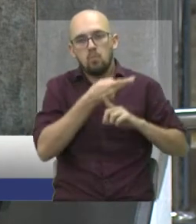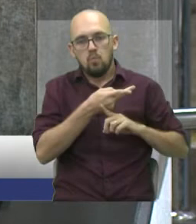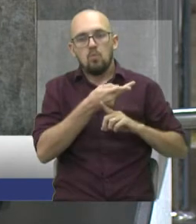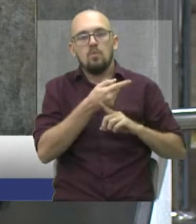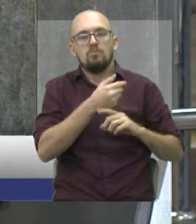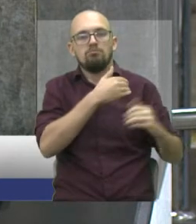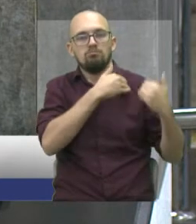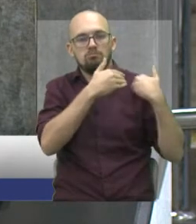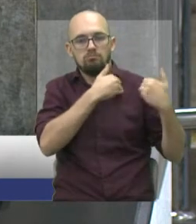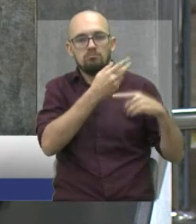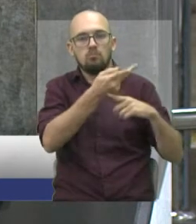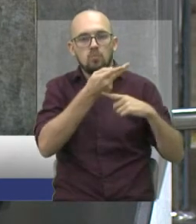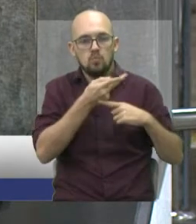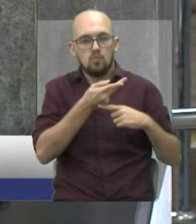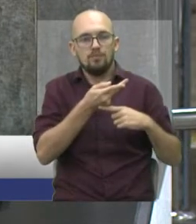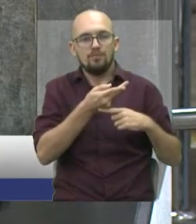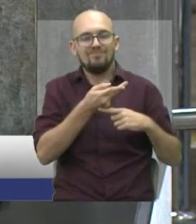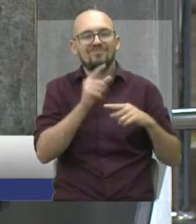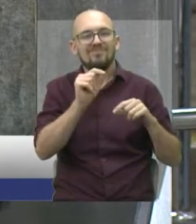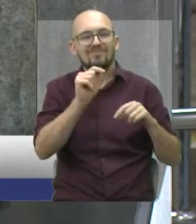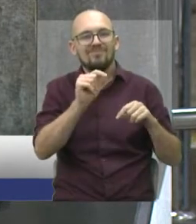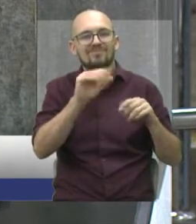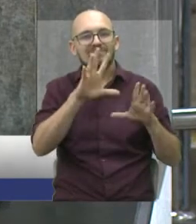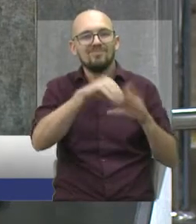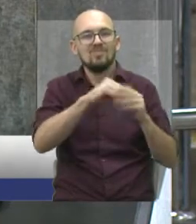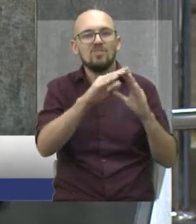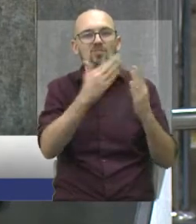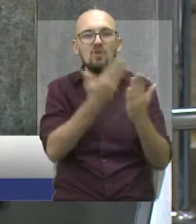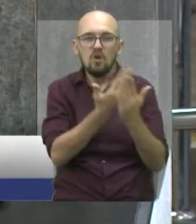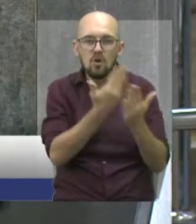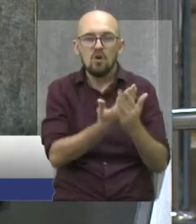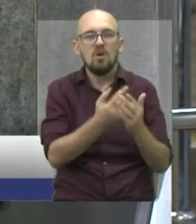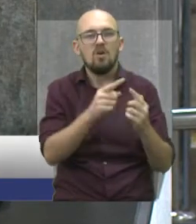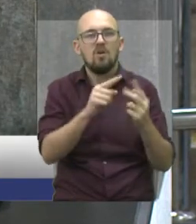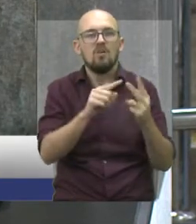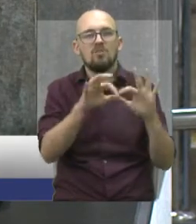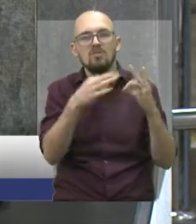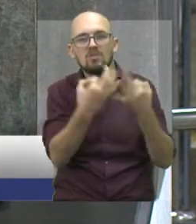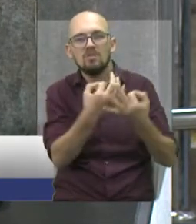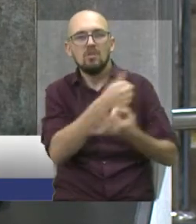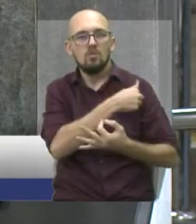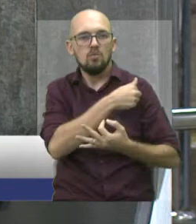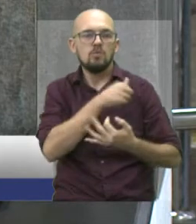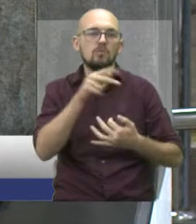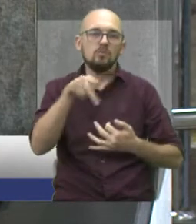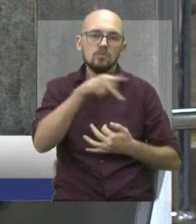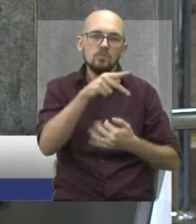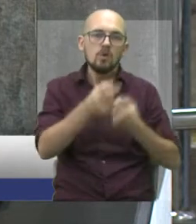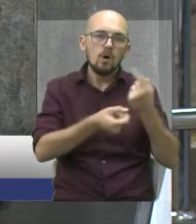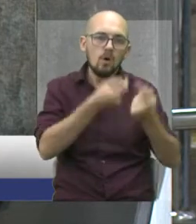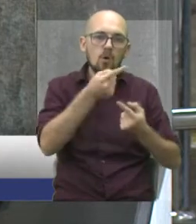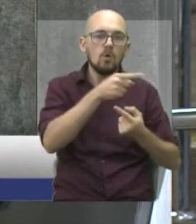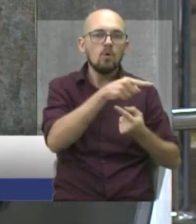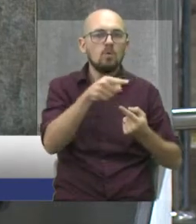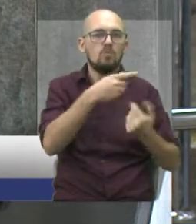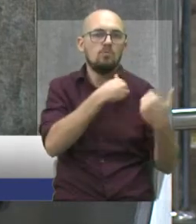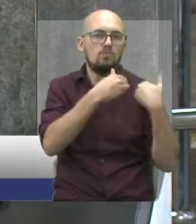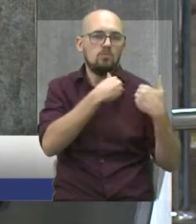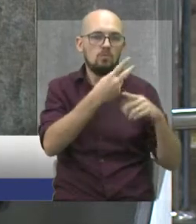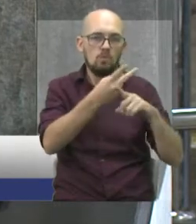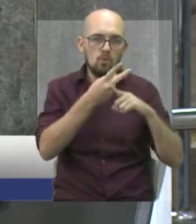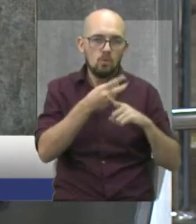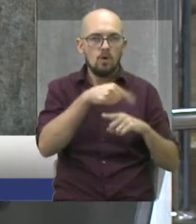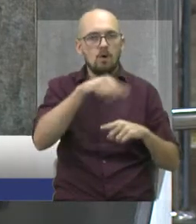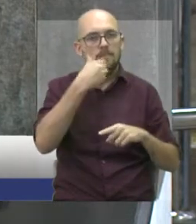munícipes da escola, pais de aluno, professores, que